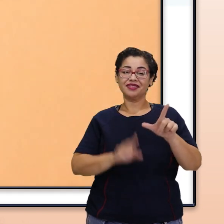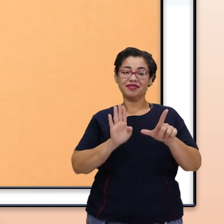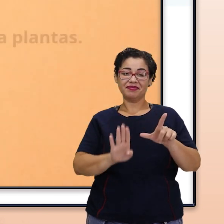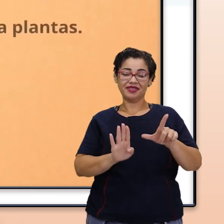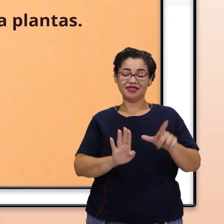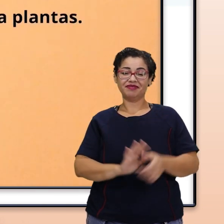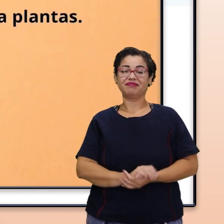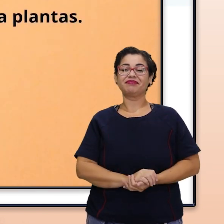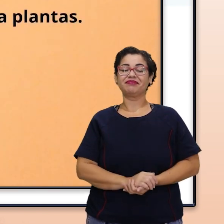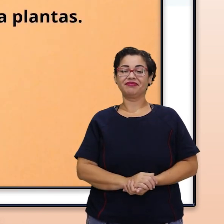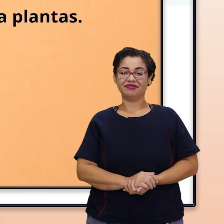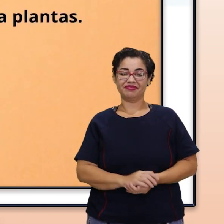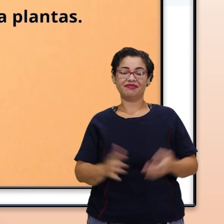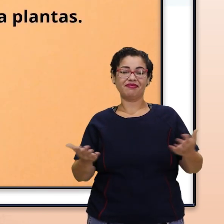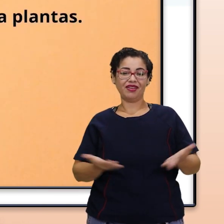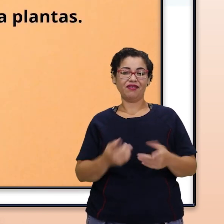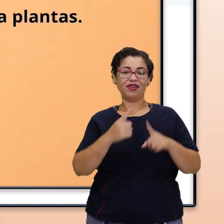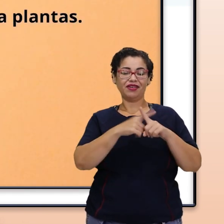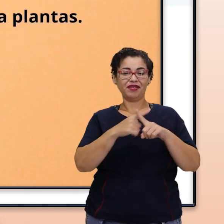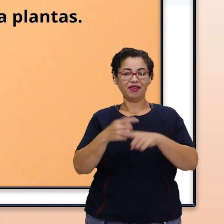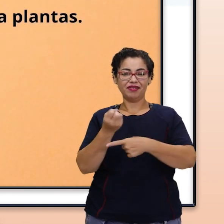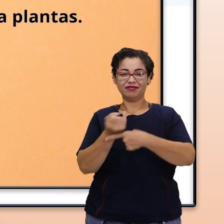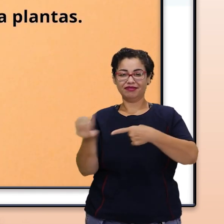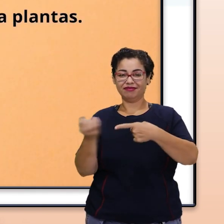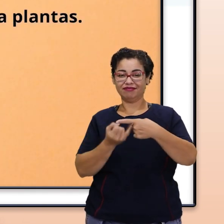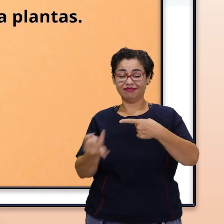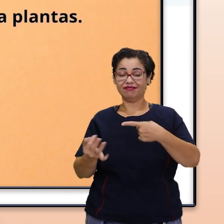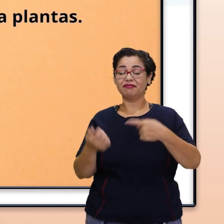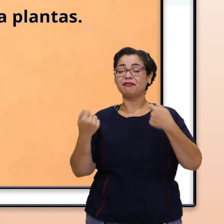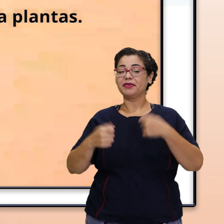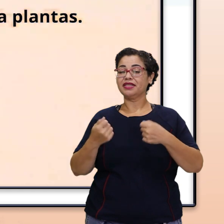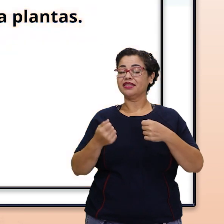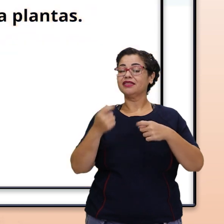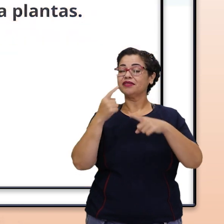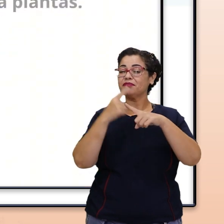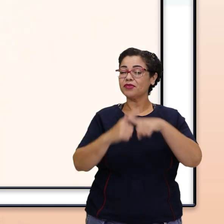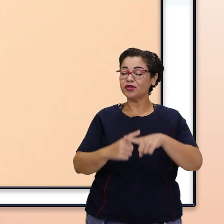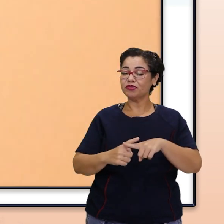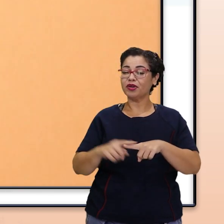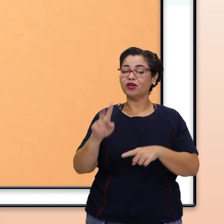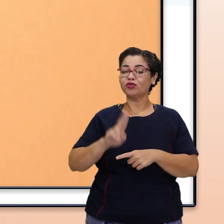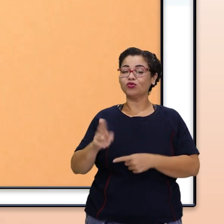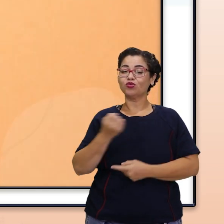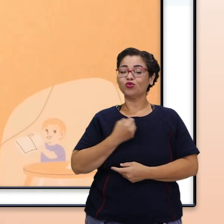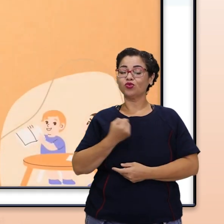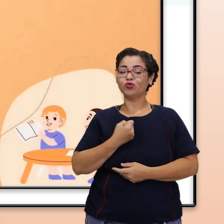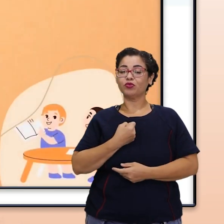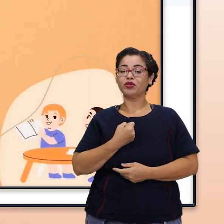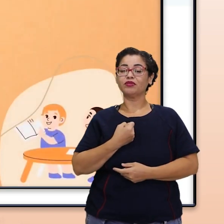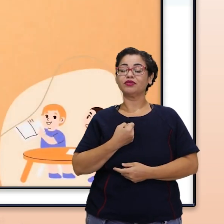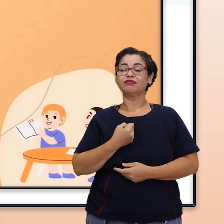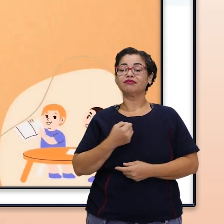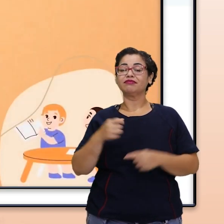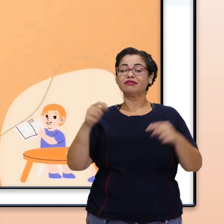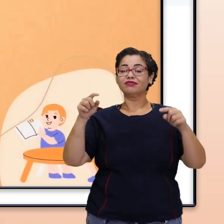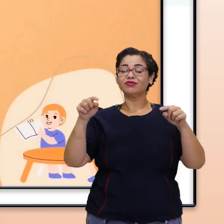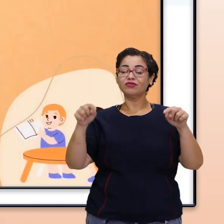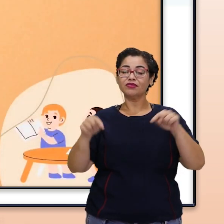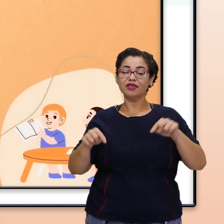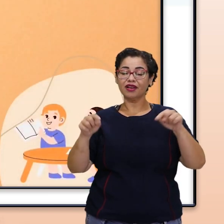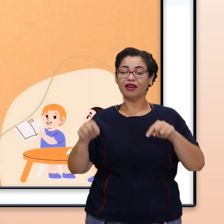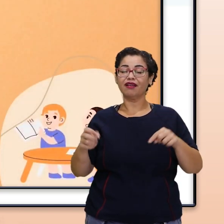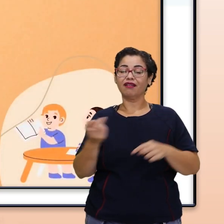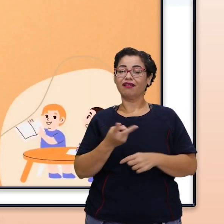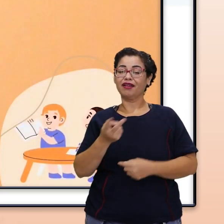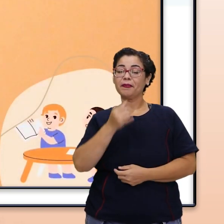B. Agora, para multiplicar frações, basta multiplicar os numeradores e os denominadores